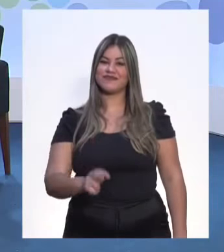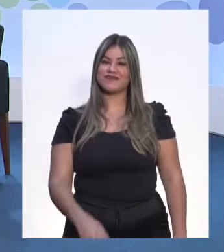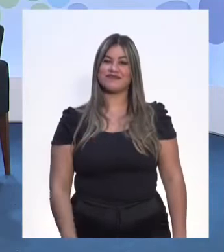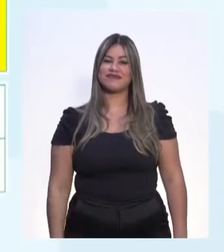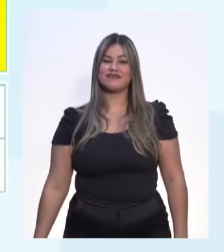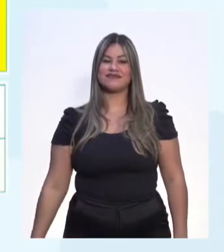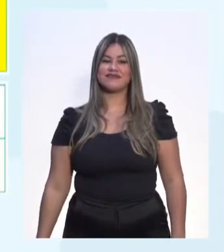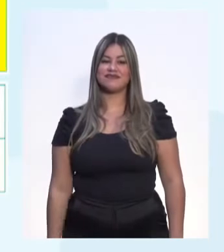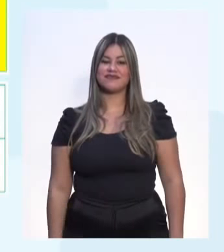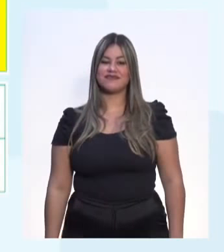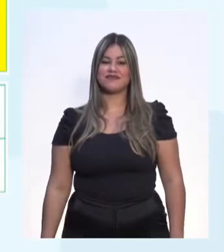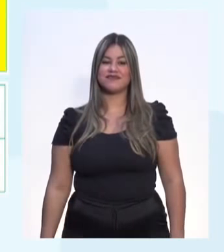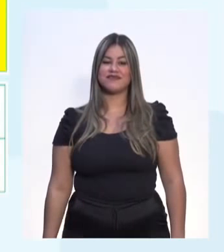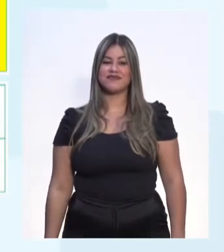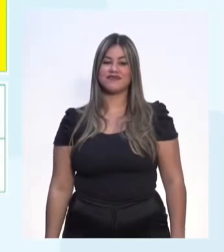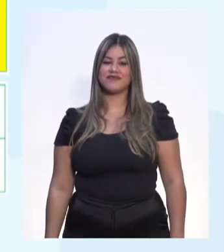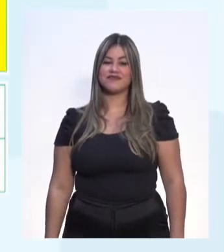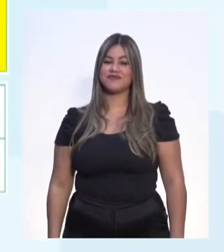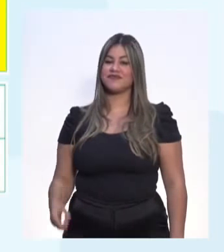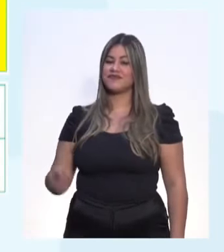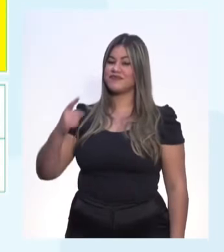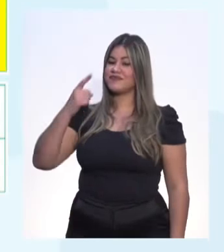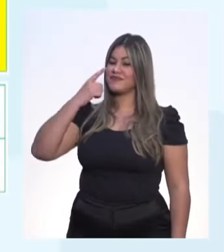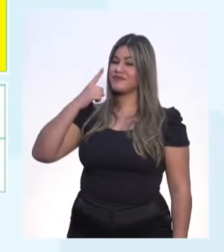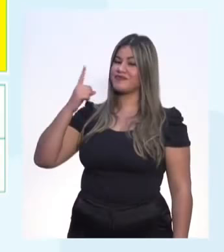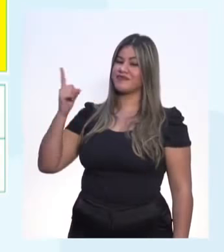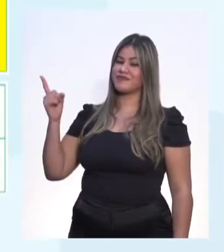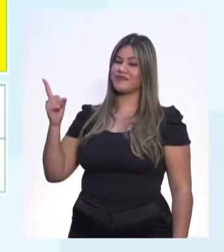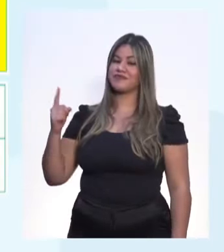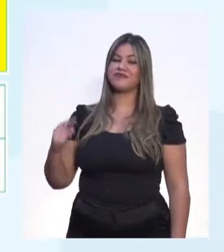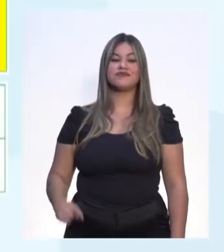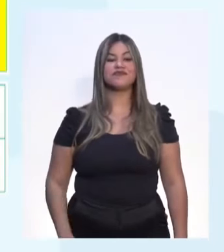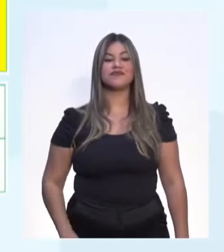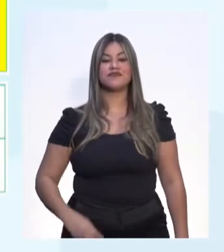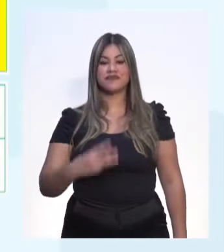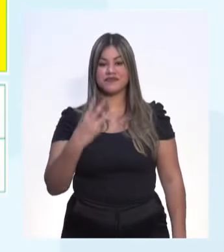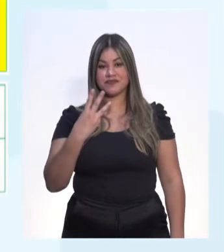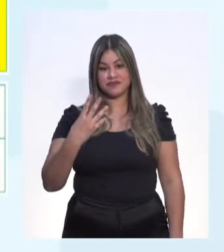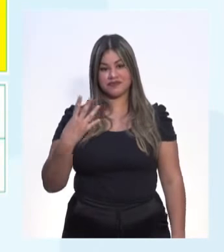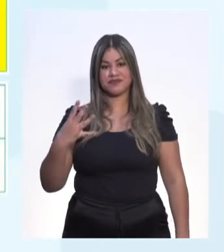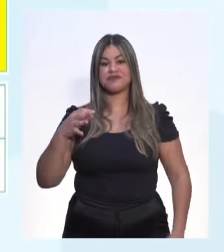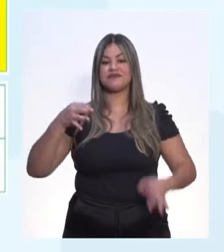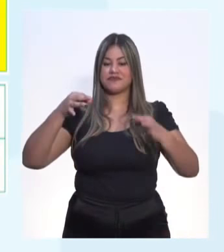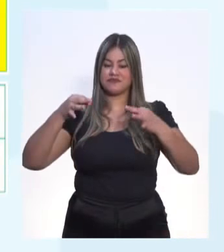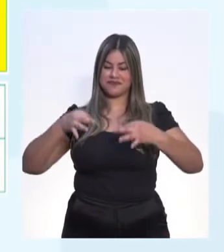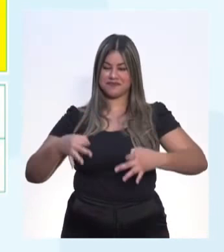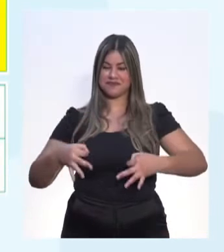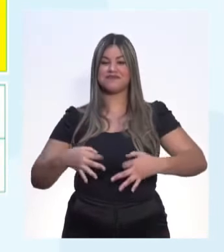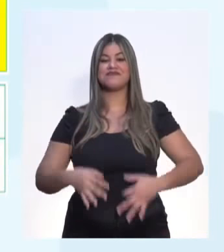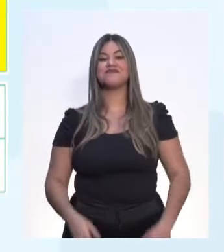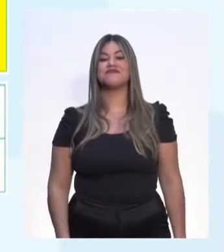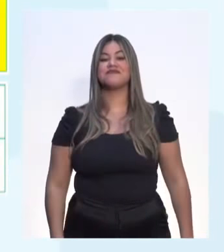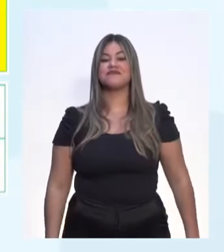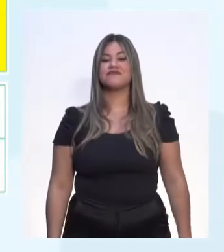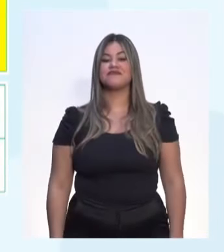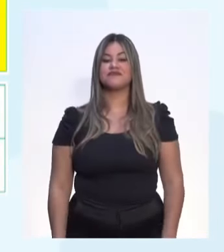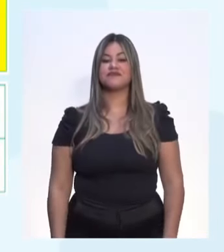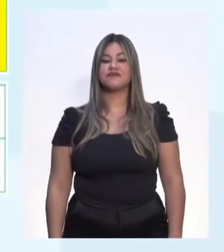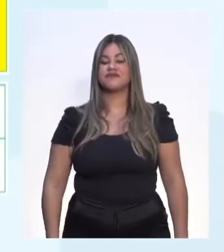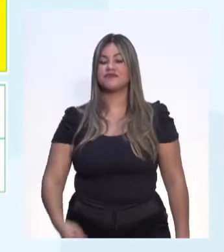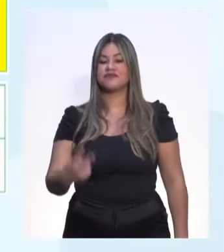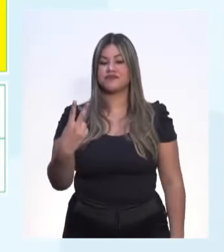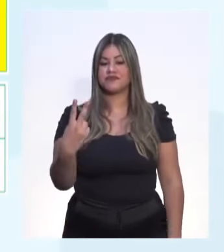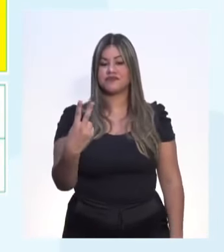olha lá o que que acontece aqui ó nenhum problema em relação ao 34 latão tranquilinha tá beleza em